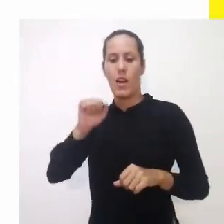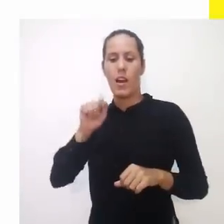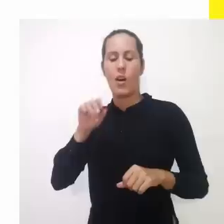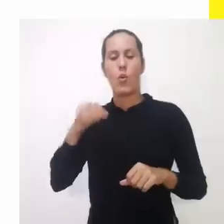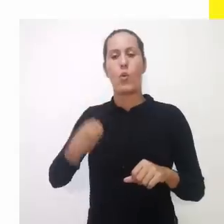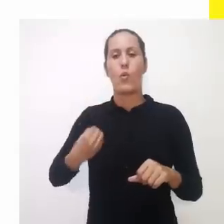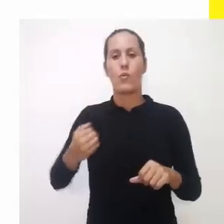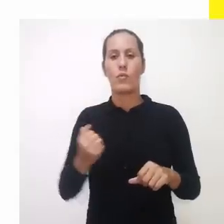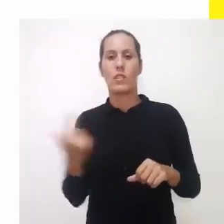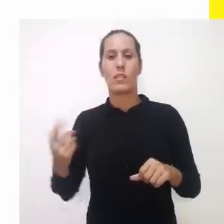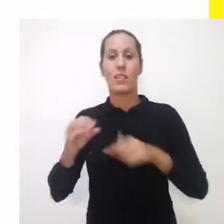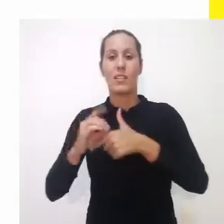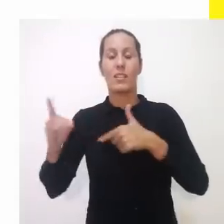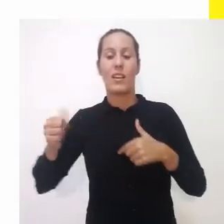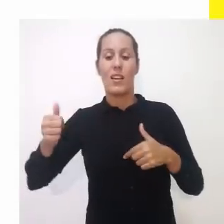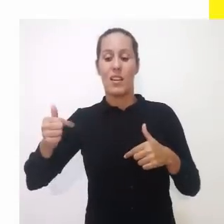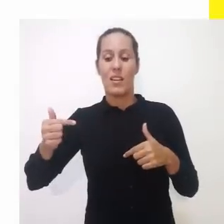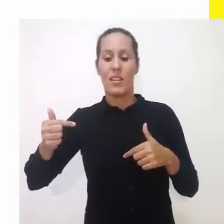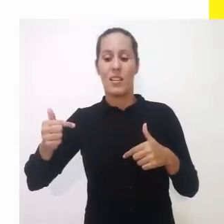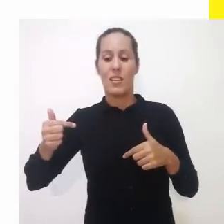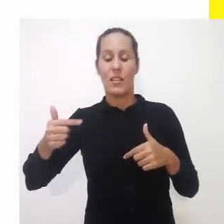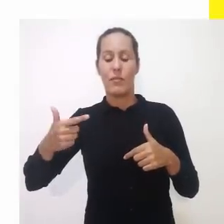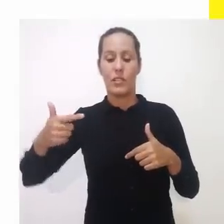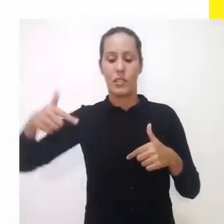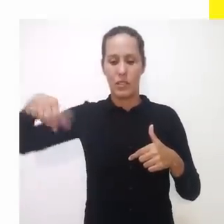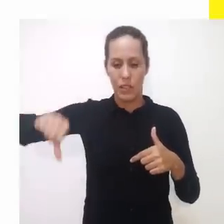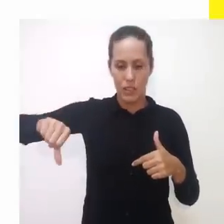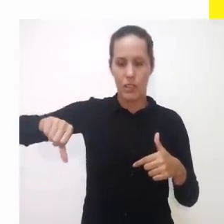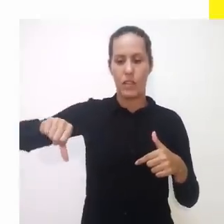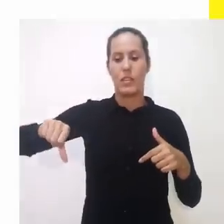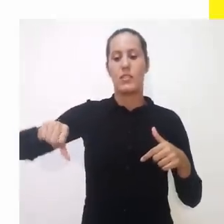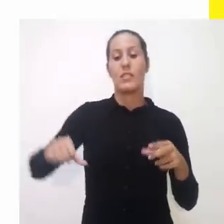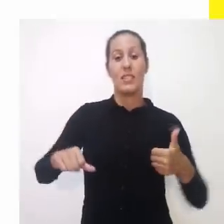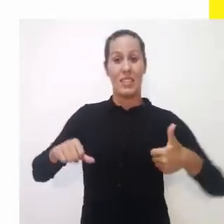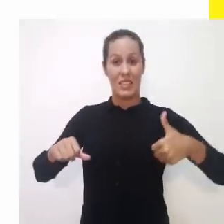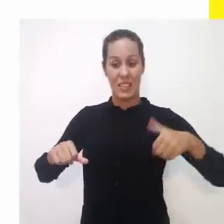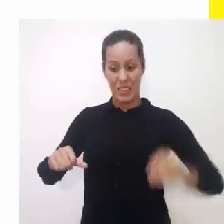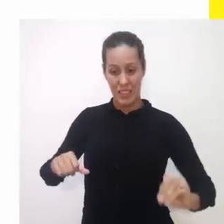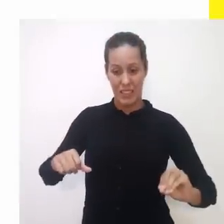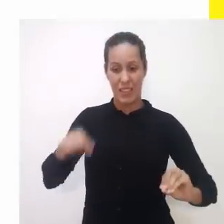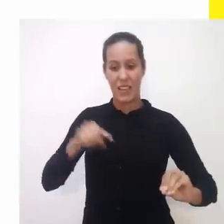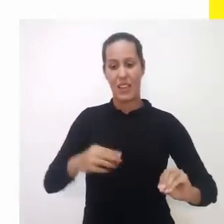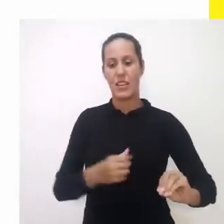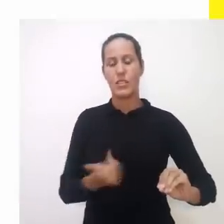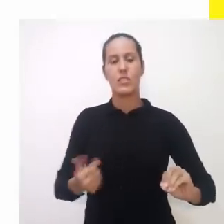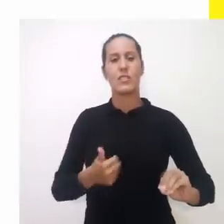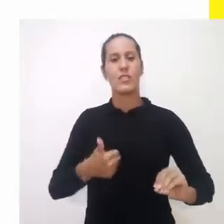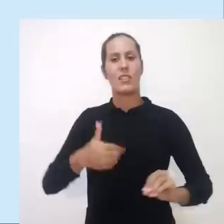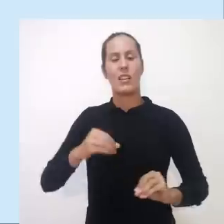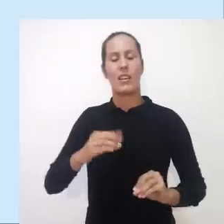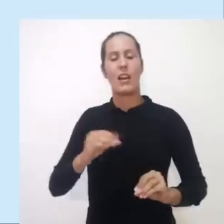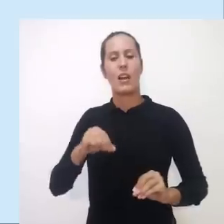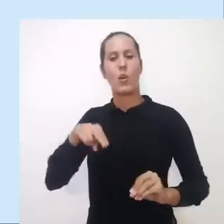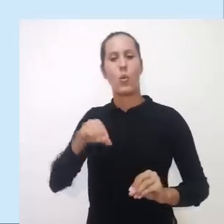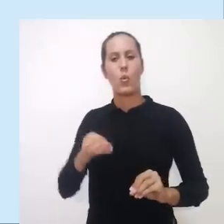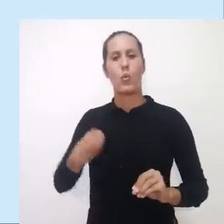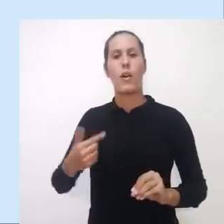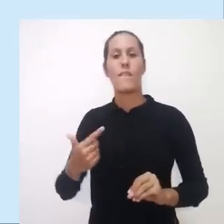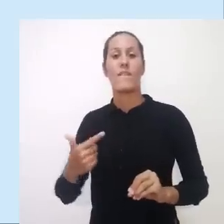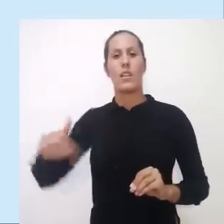eneágono, terá 27 diagonais. E o 10, que é o decágono, terá 35 diagonais. E se eu pegar,